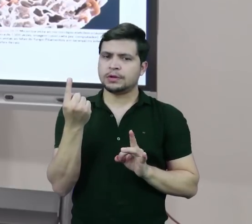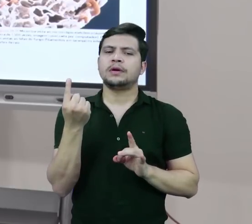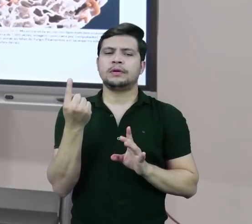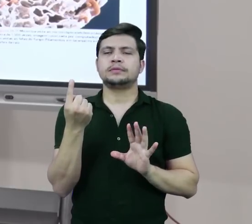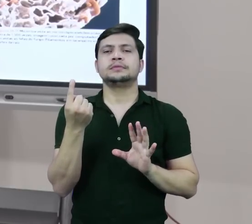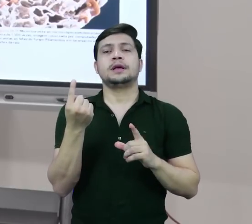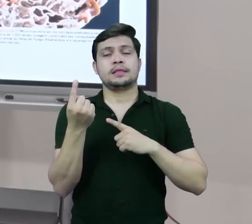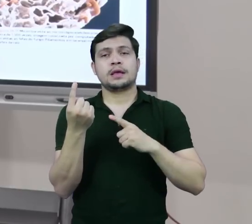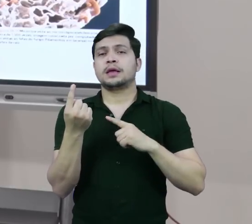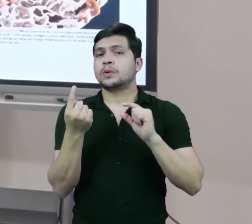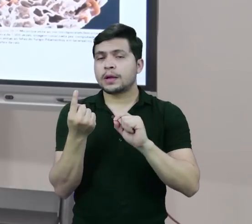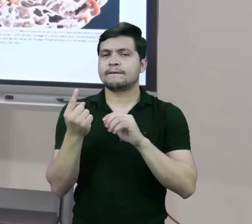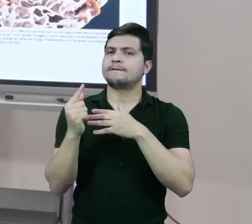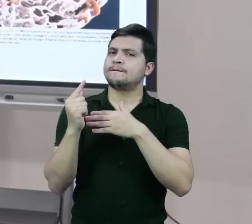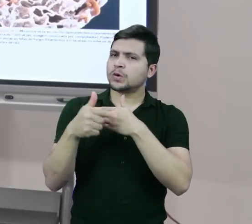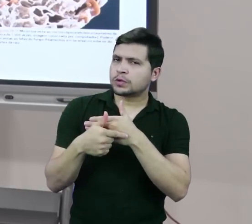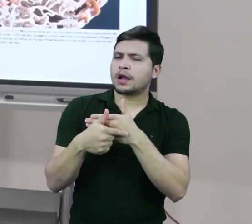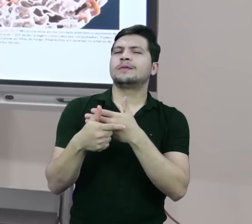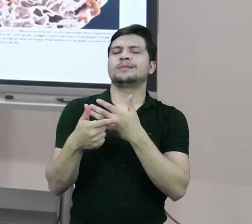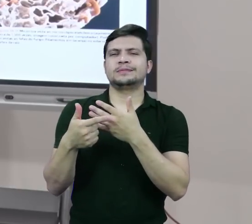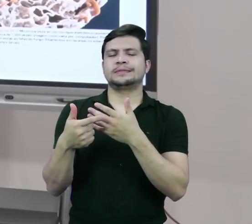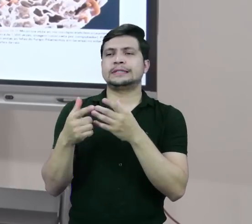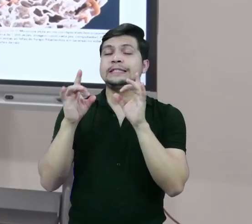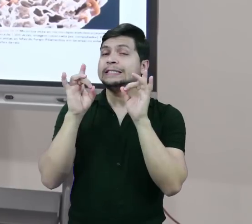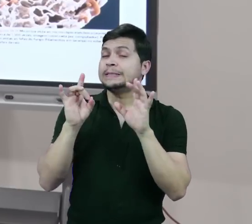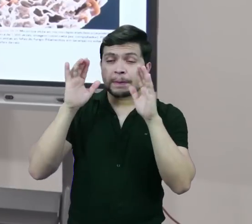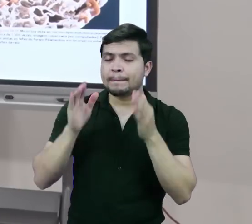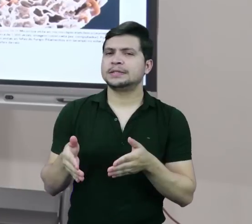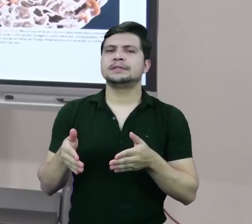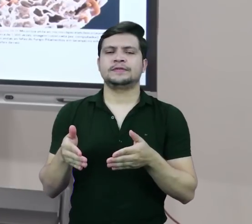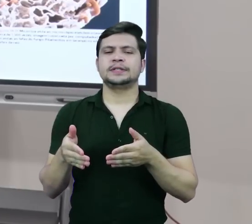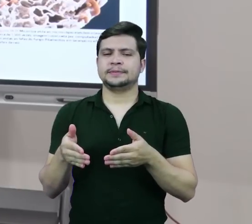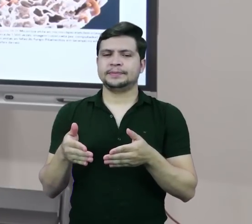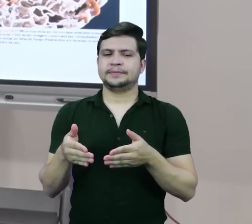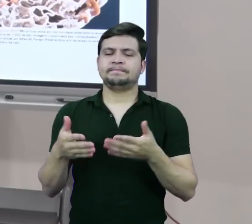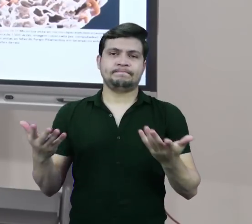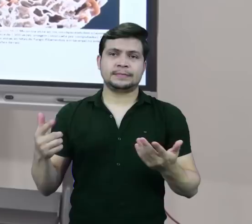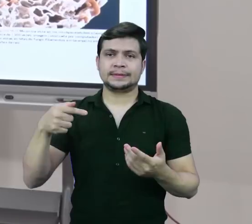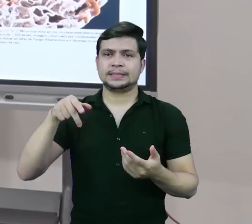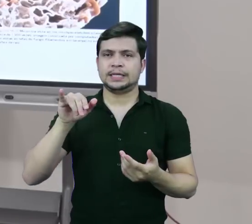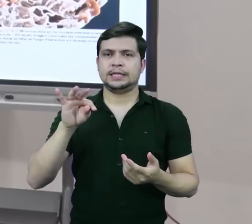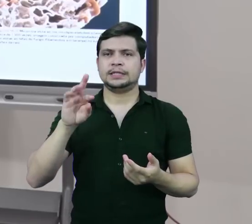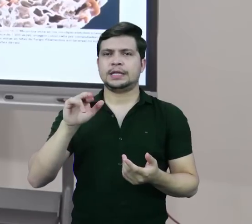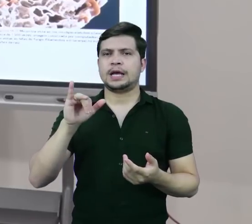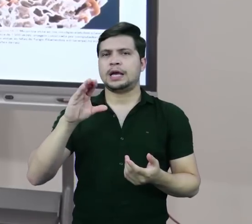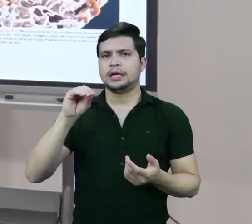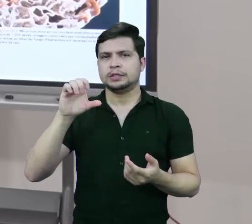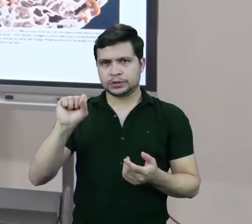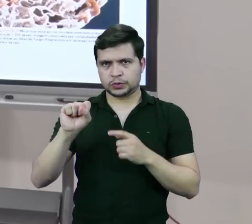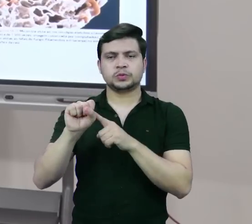função específica no corpo desse superindivíduo. A gente chama que os quinidários, né, eles formam